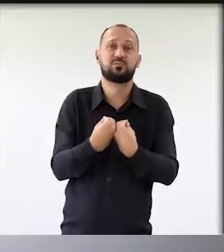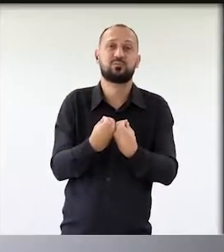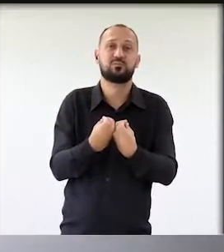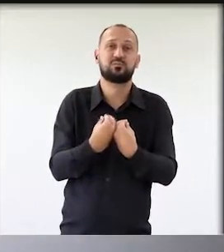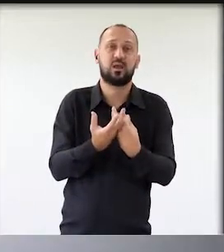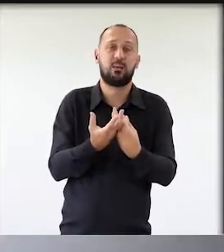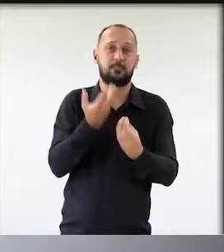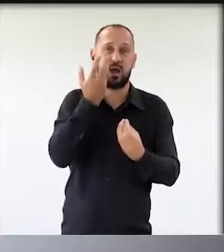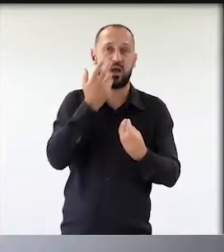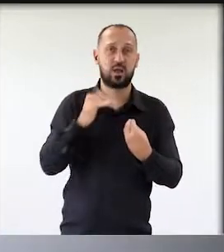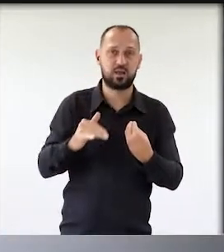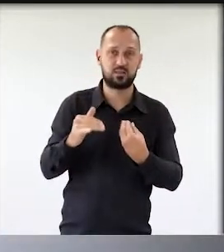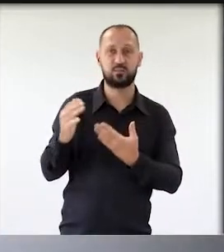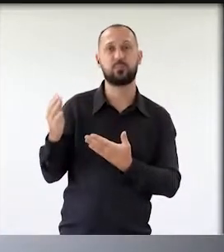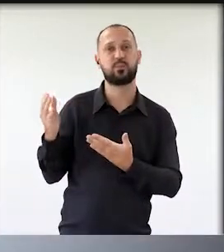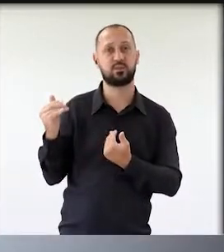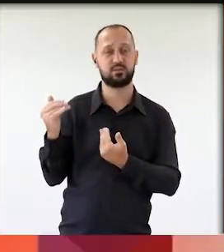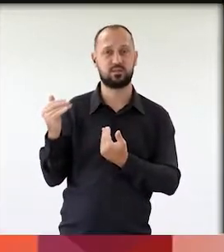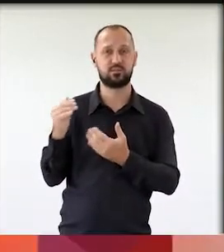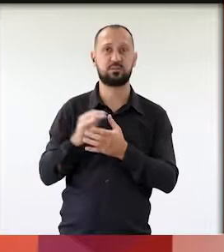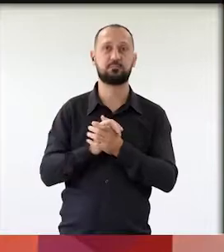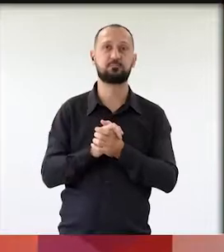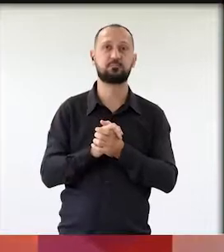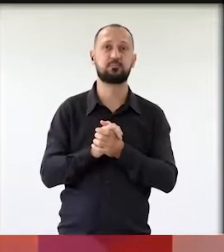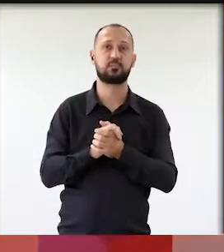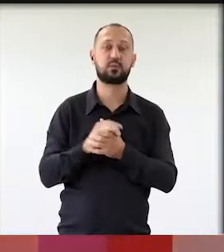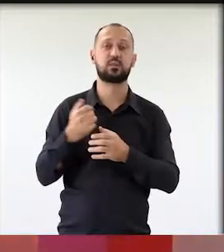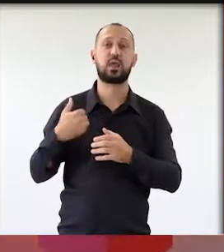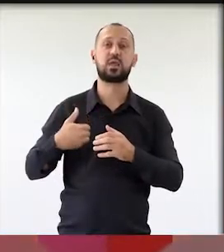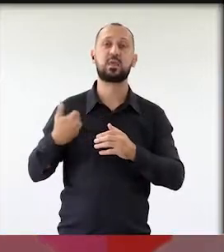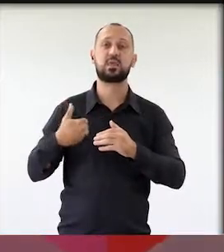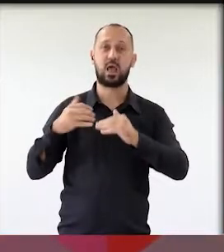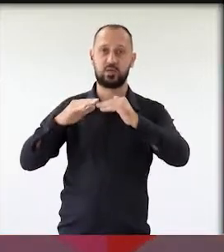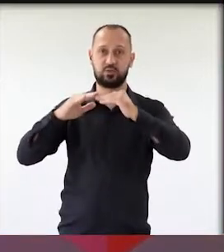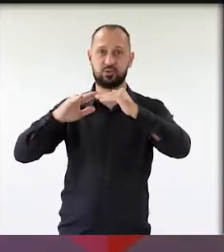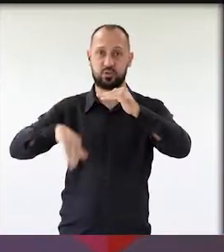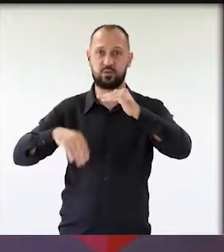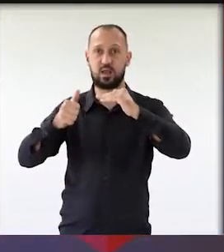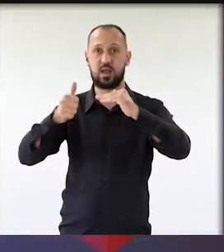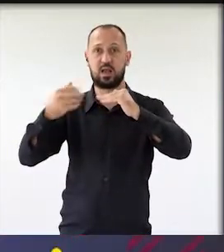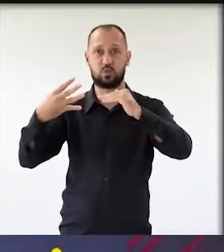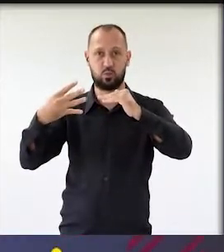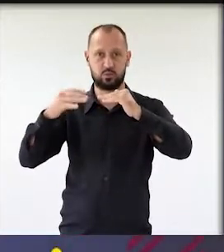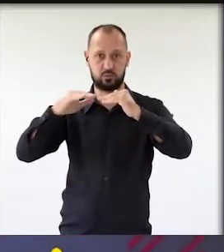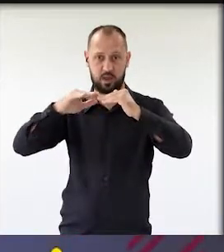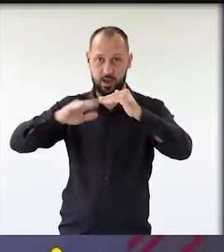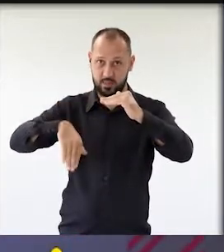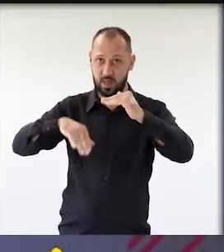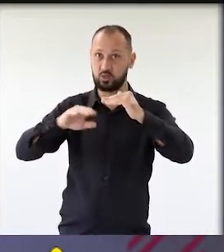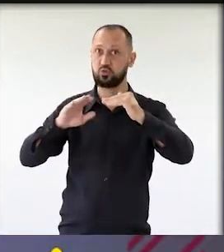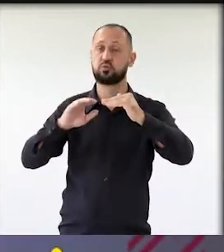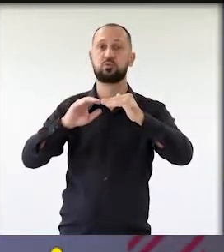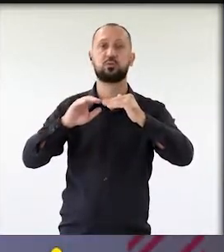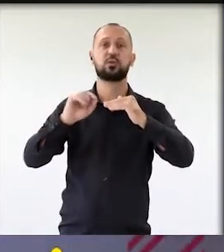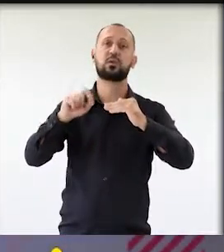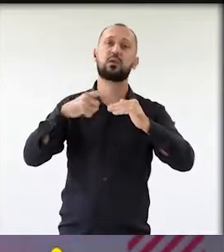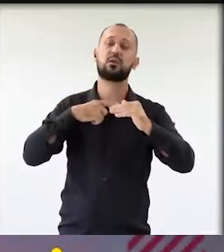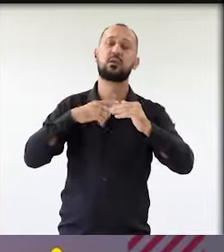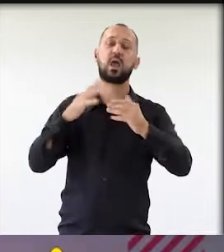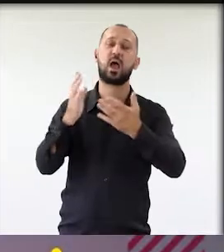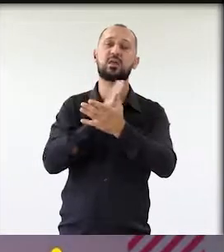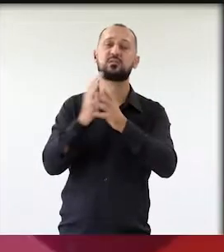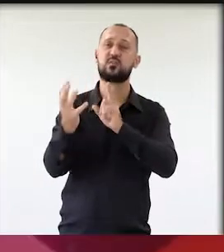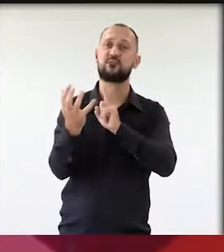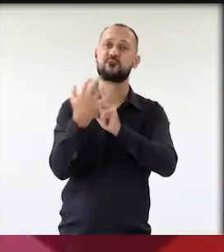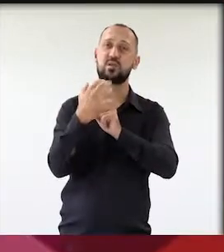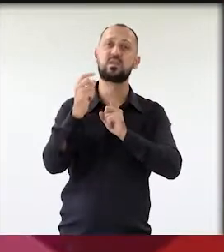retorno, né, para crianças e adolescentes abaixo de 14 anos, em condições